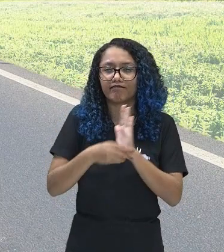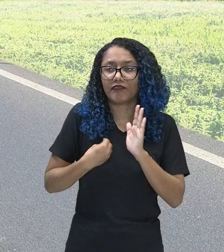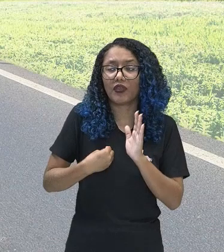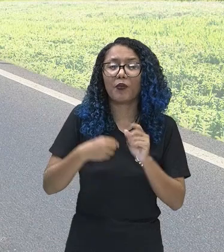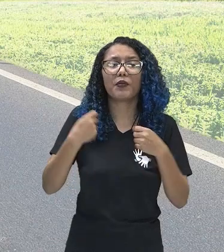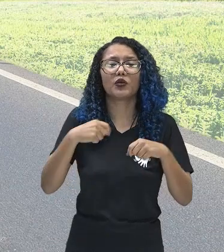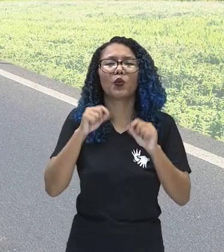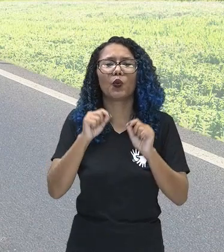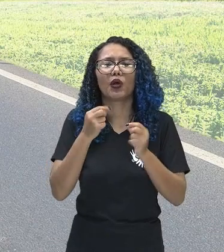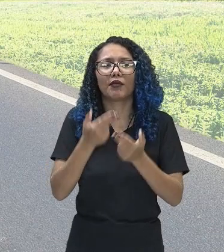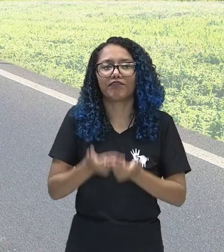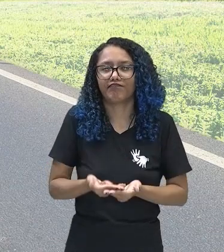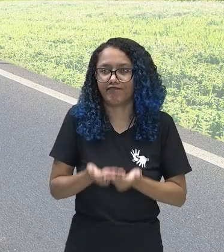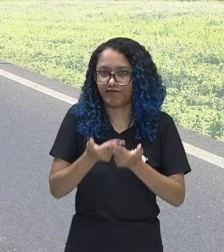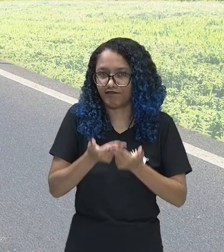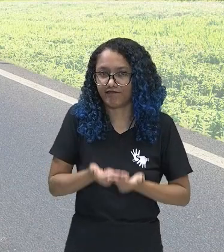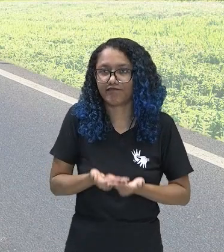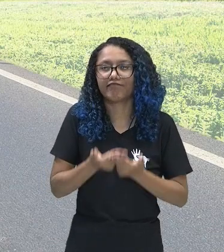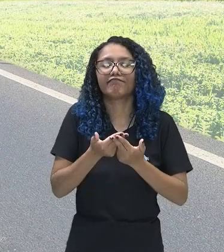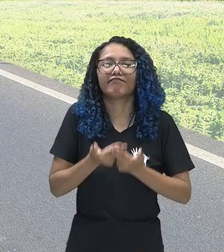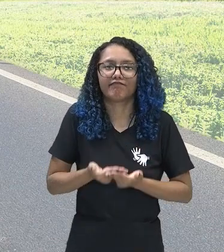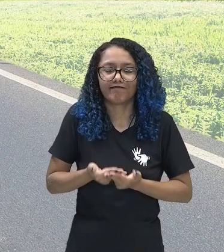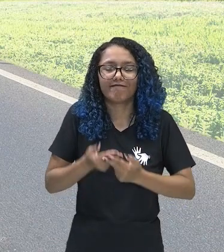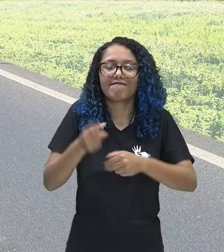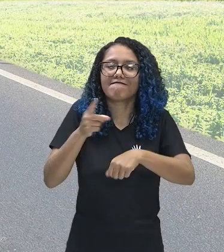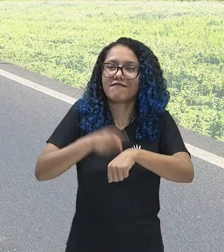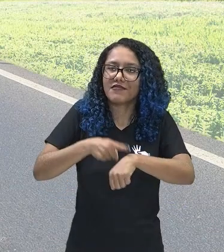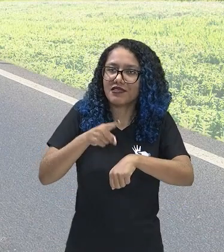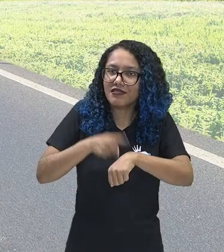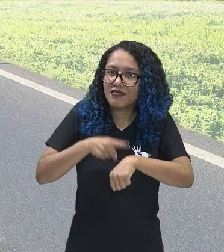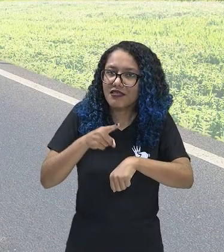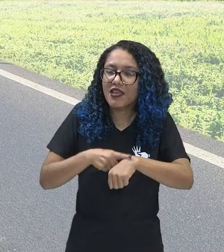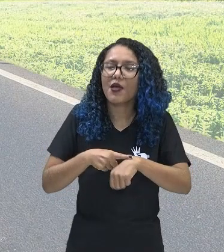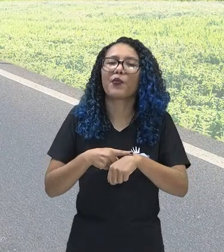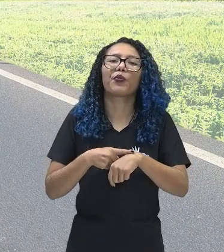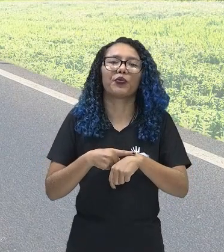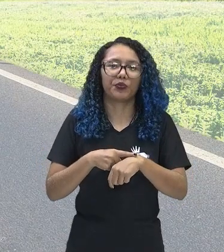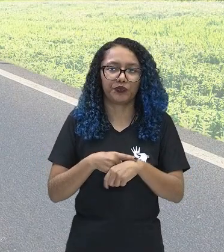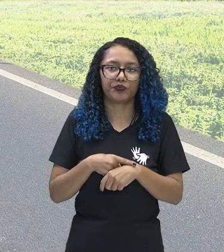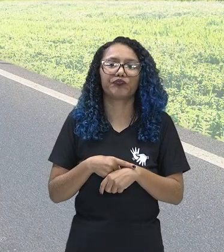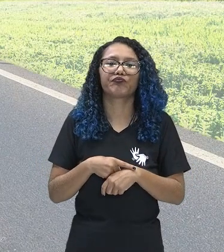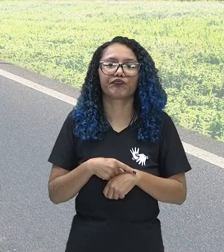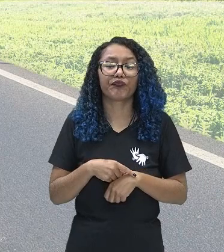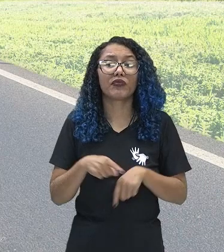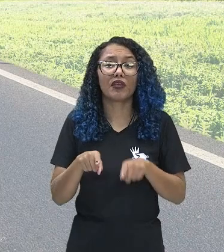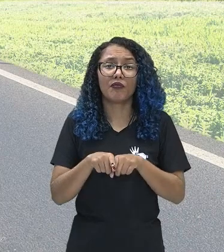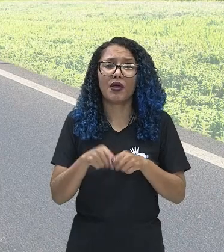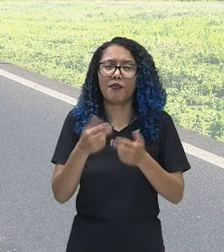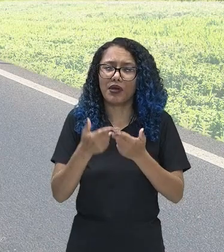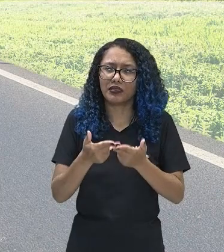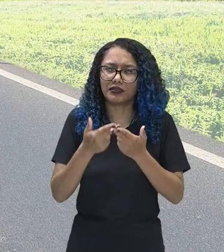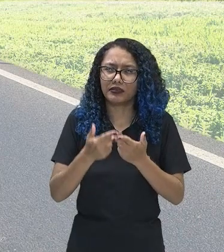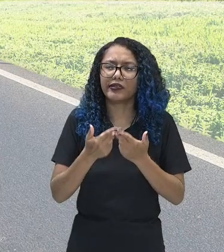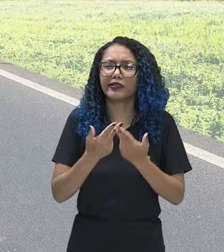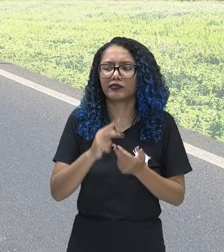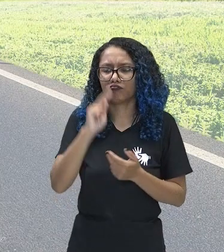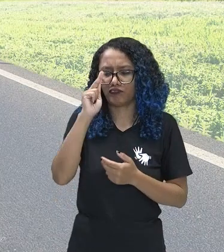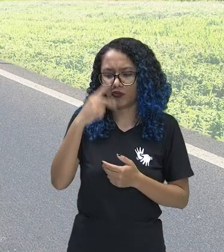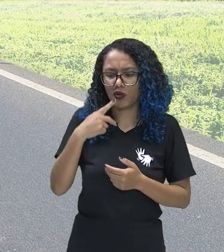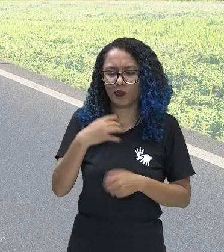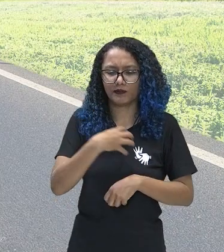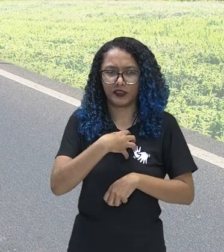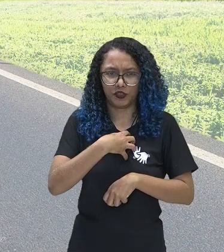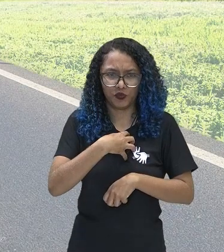paciência, demanda tempo. A gente também tem que ter paciência com a gente mesmo, com os nossos